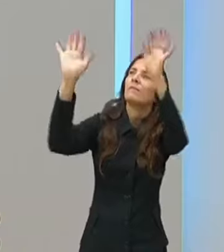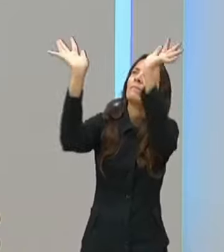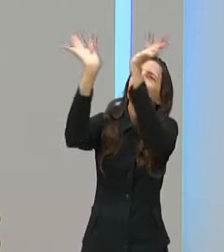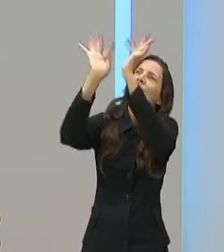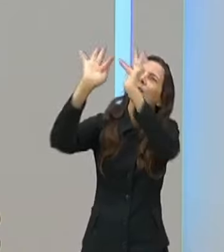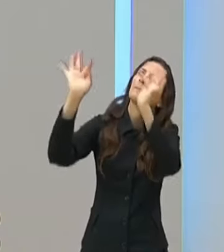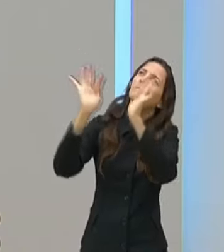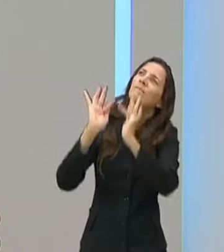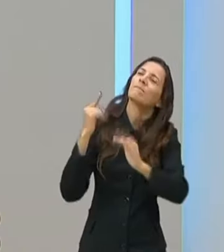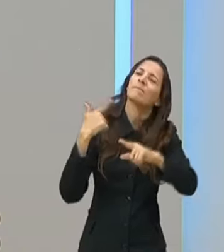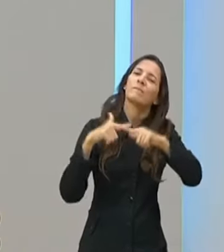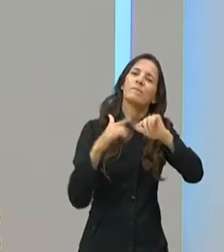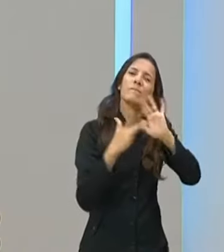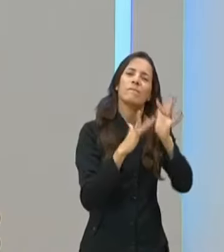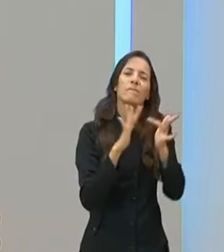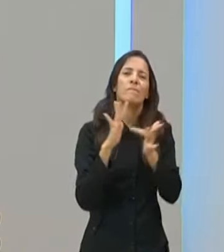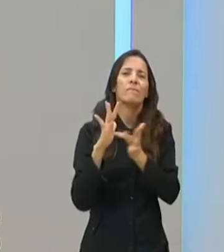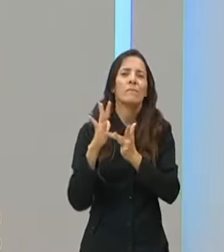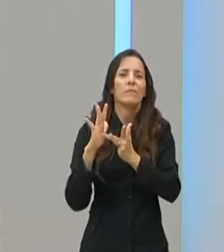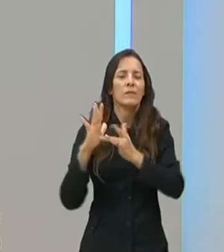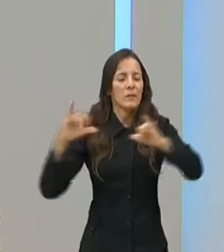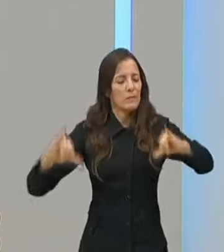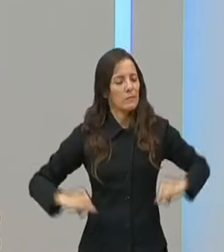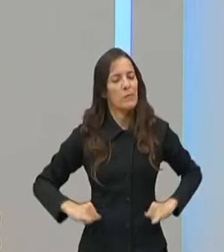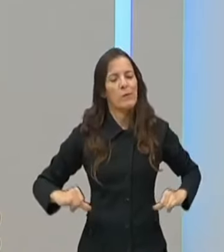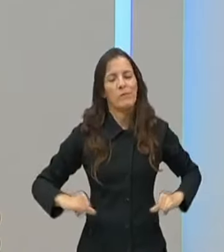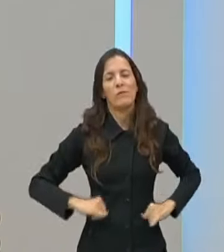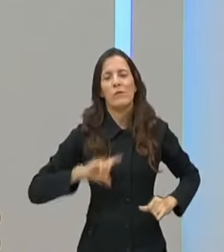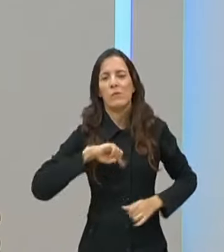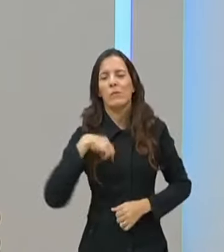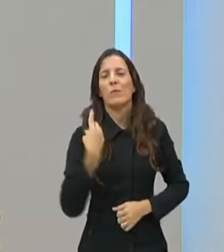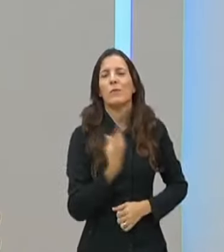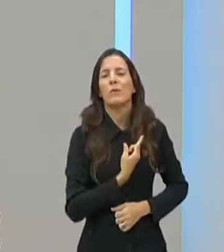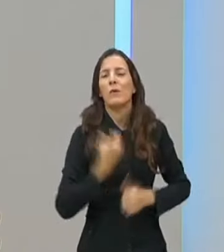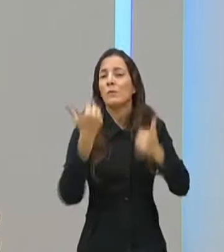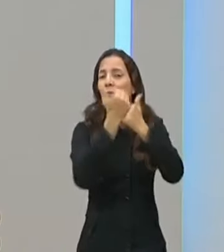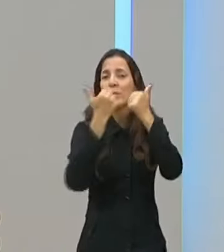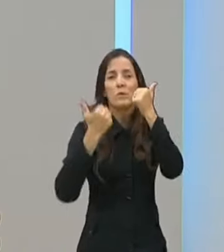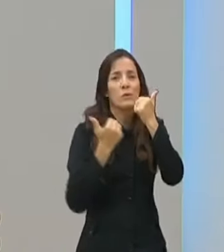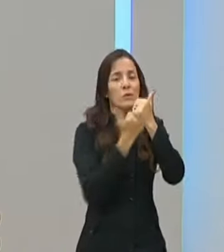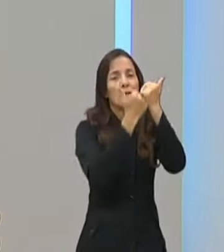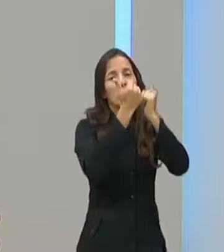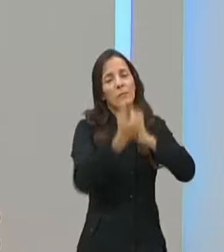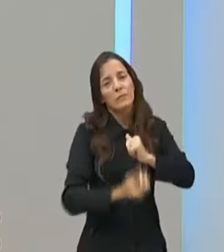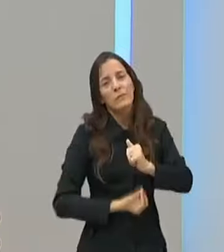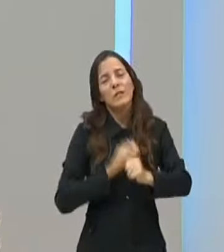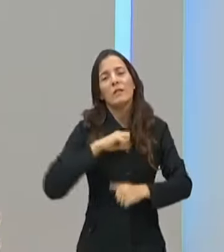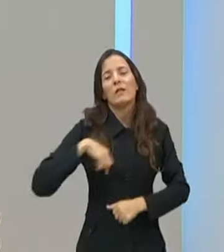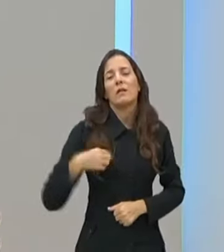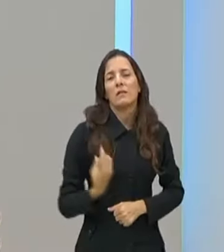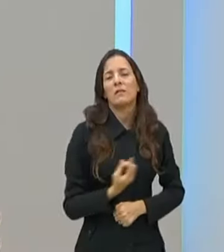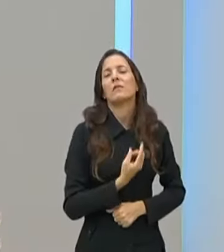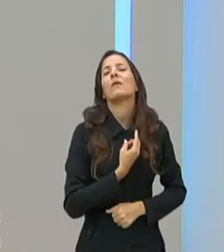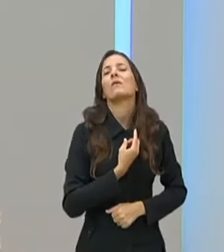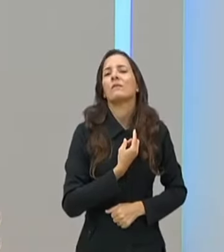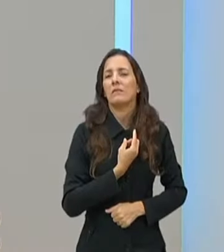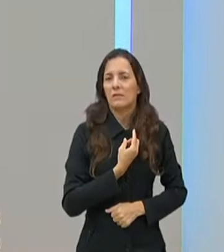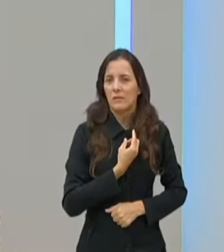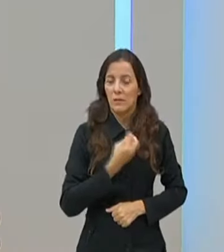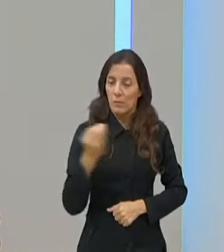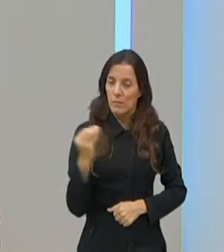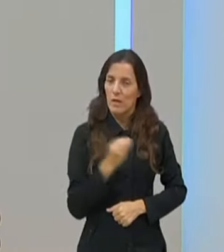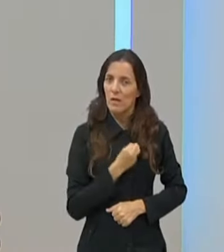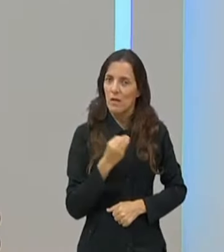Jesus sofreu por nós, porque Jesus pagou o preço por nós. E eu quero lhe dizer esta